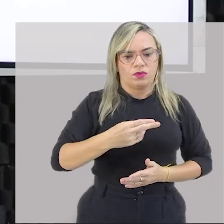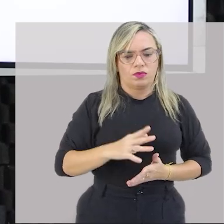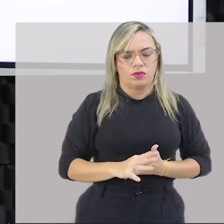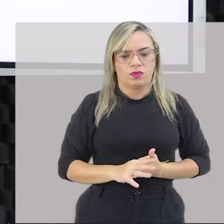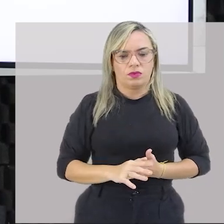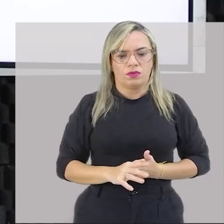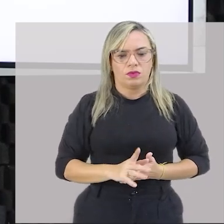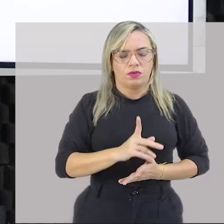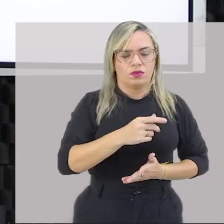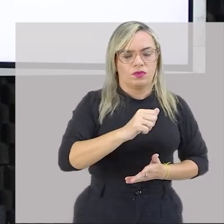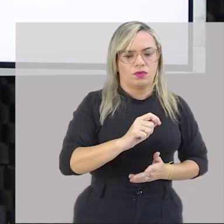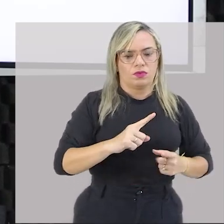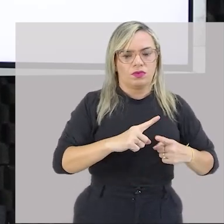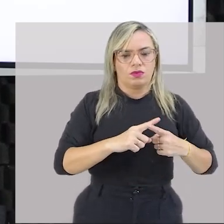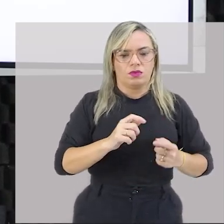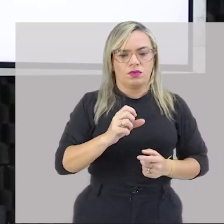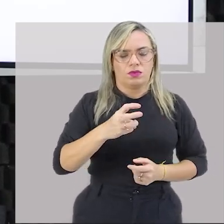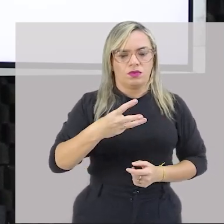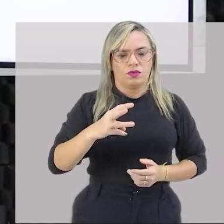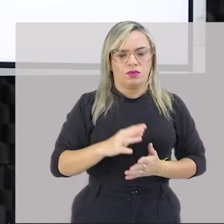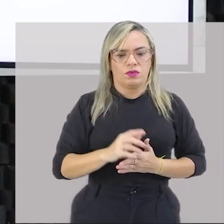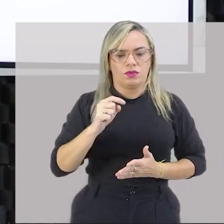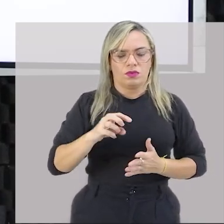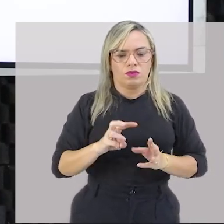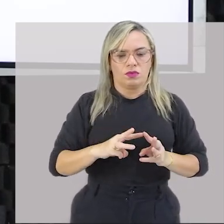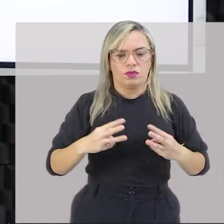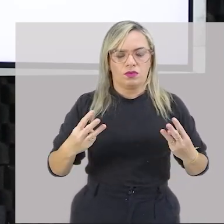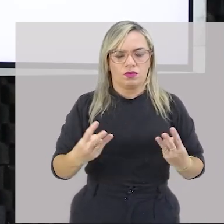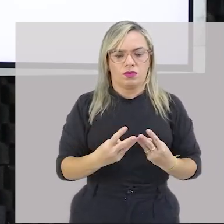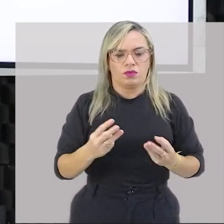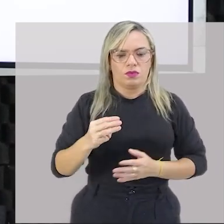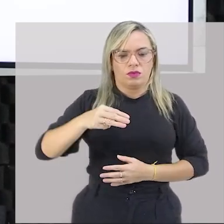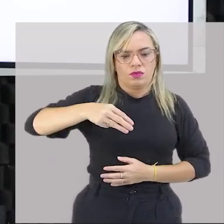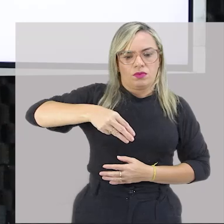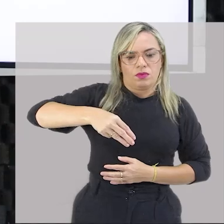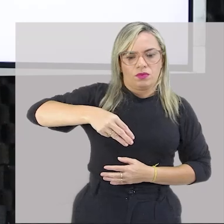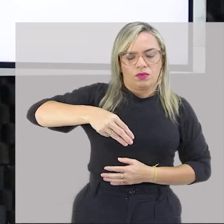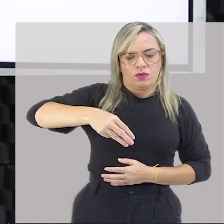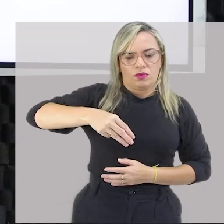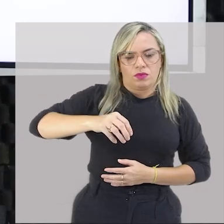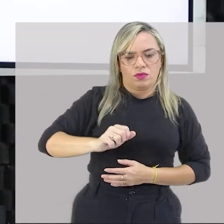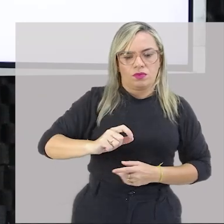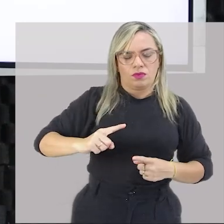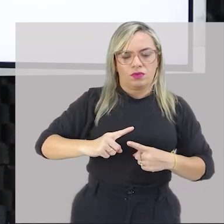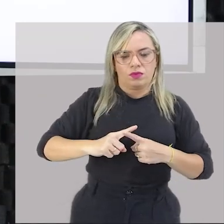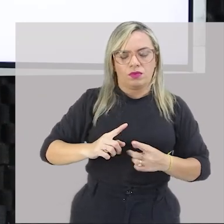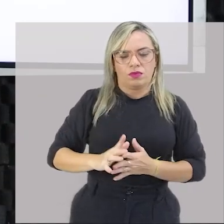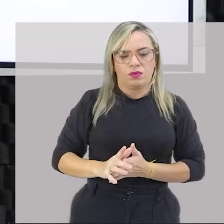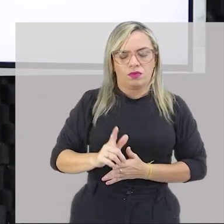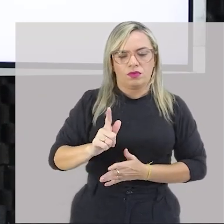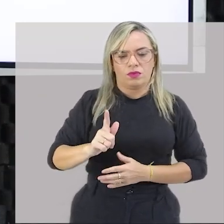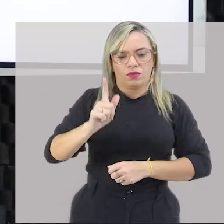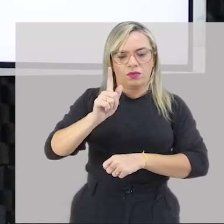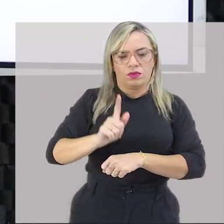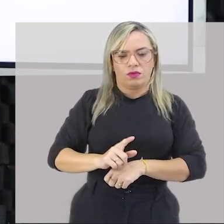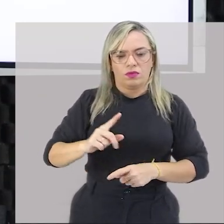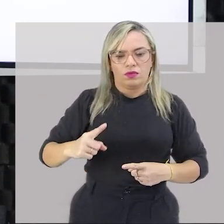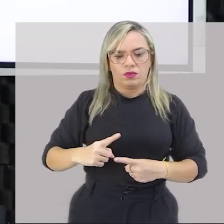igual ao peso do saco de arroz, é a massa do saco de arroz, vezes a gravidade, ó, vezes